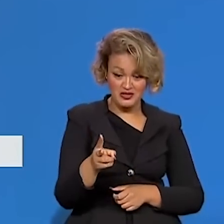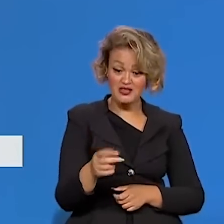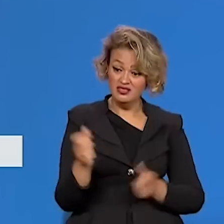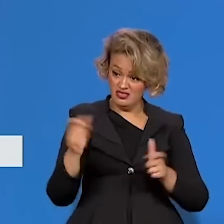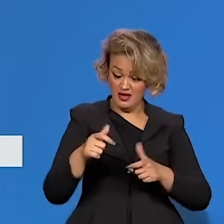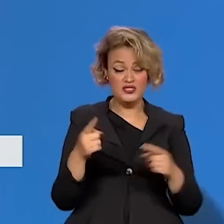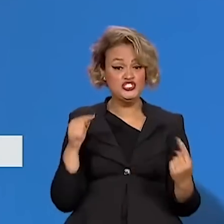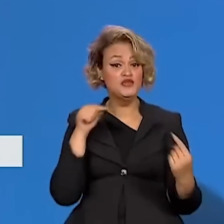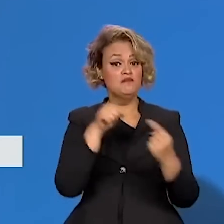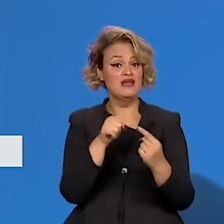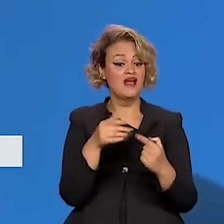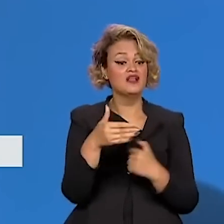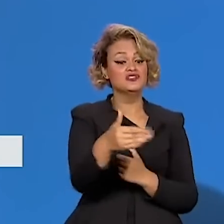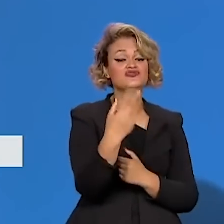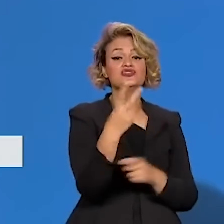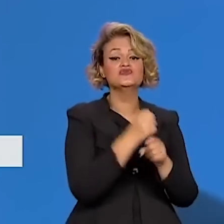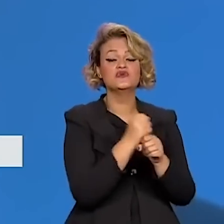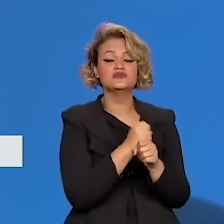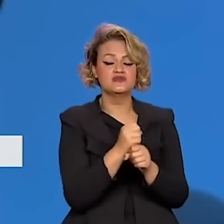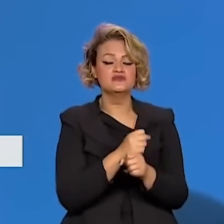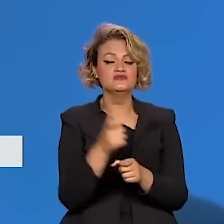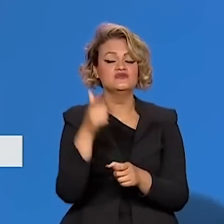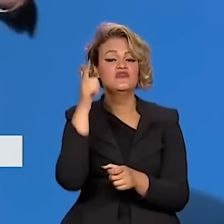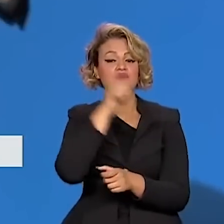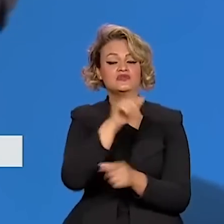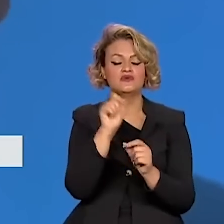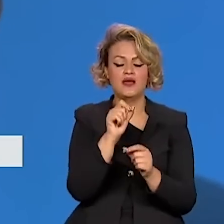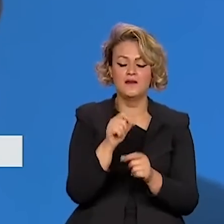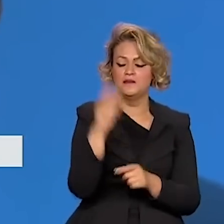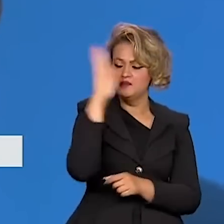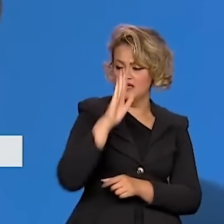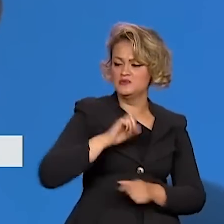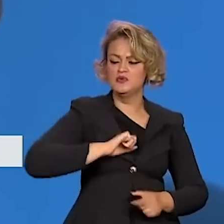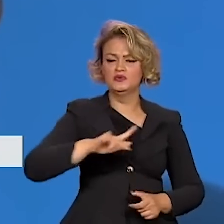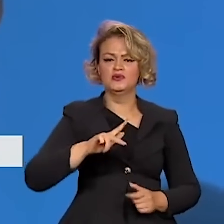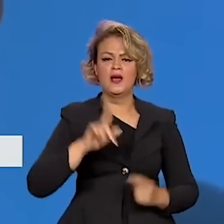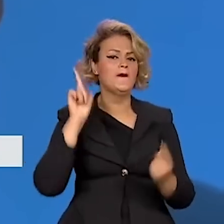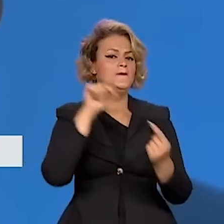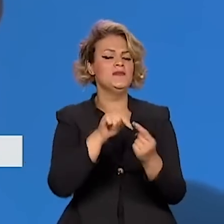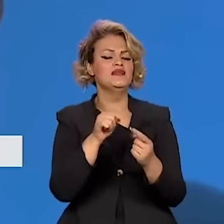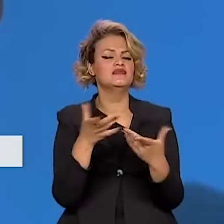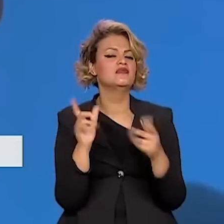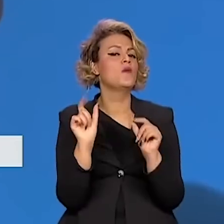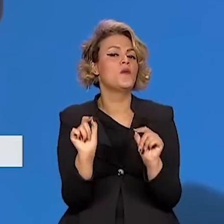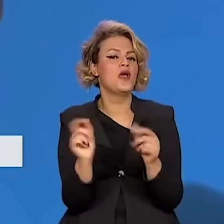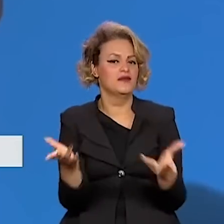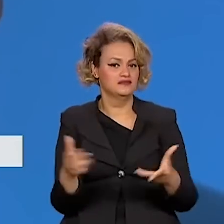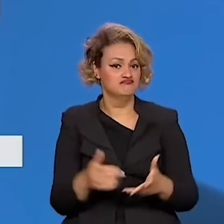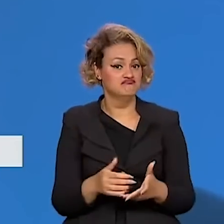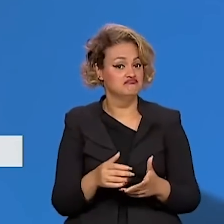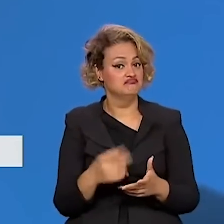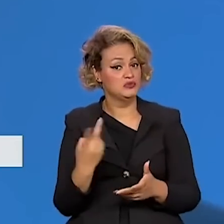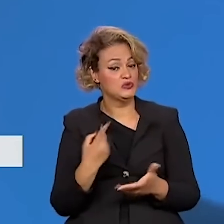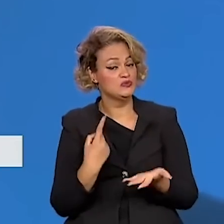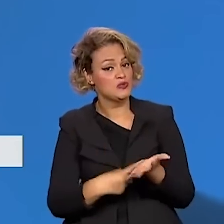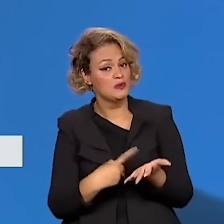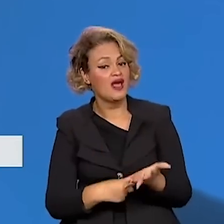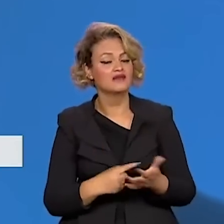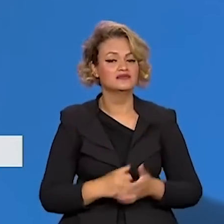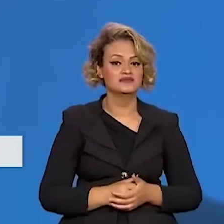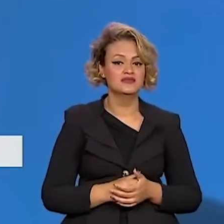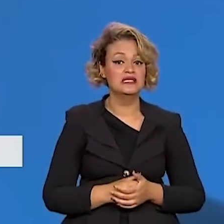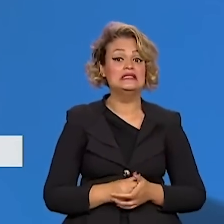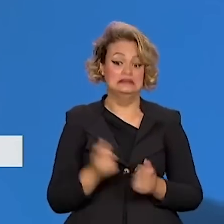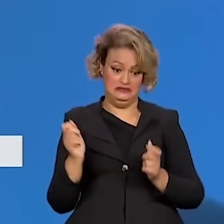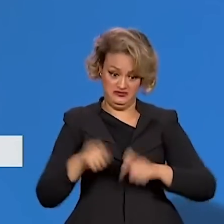podemos estabelecer uma meta o que que nós queremos que aconteça entre Brasil e Portugal e a gente pode